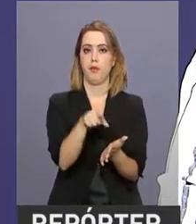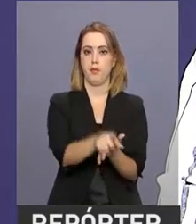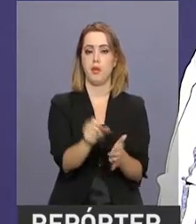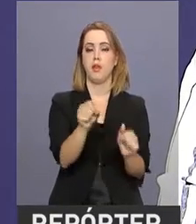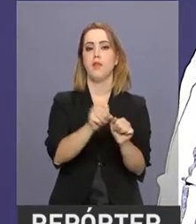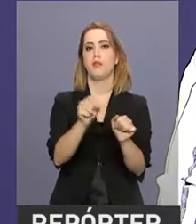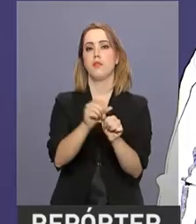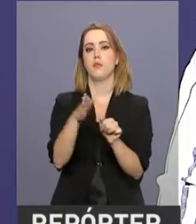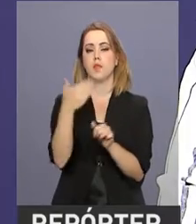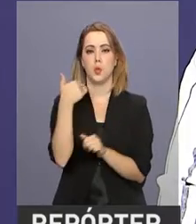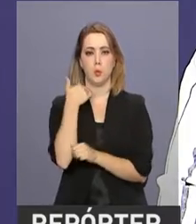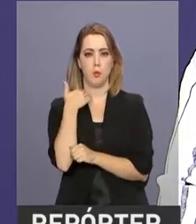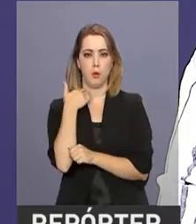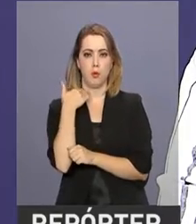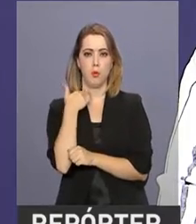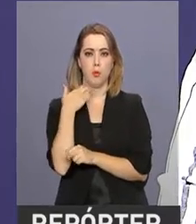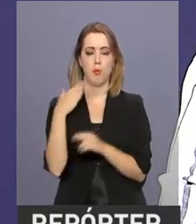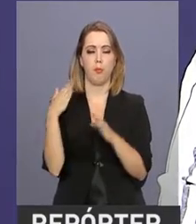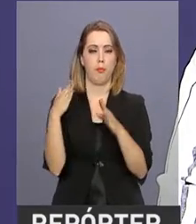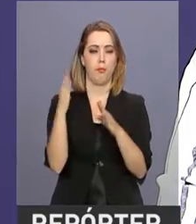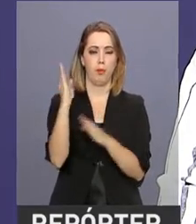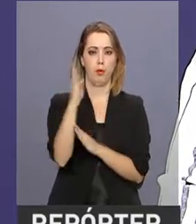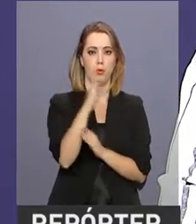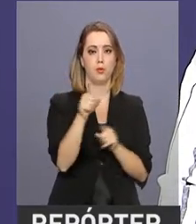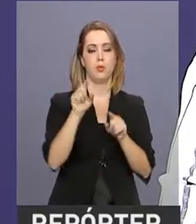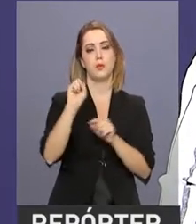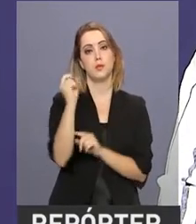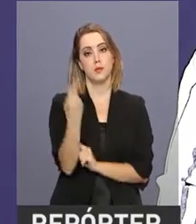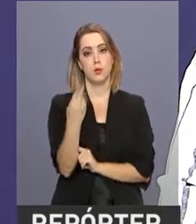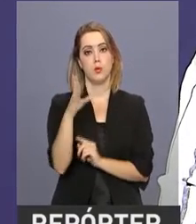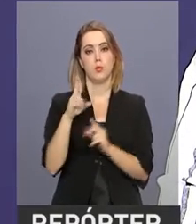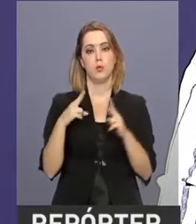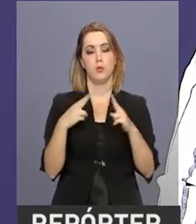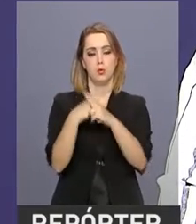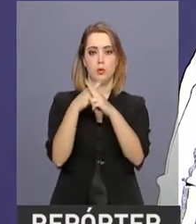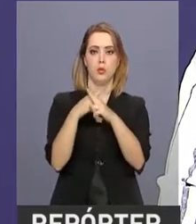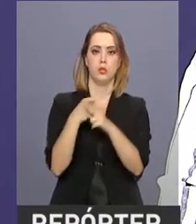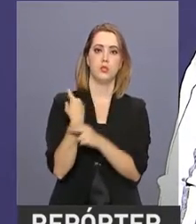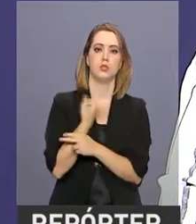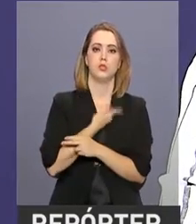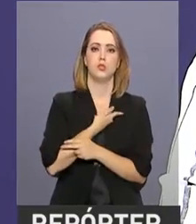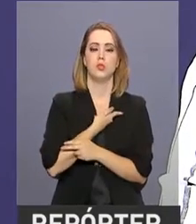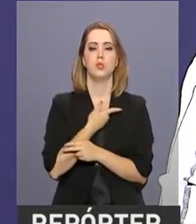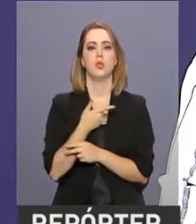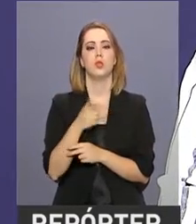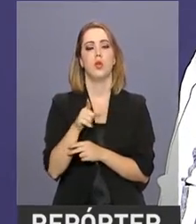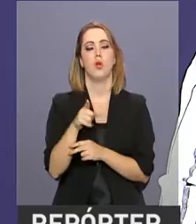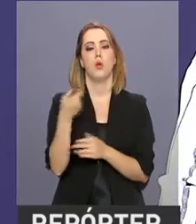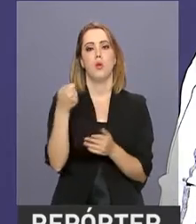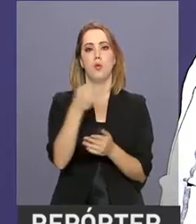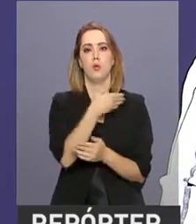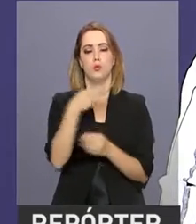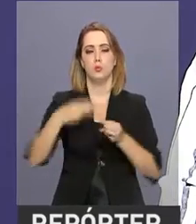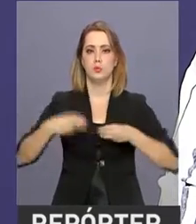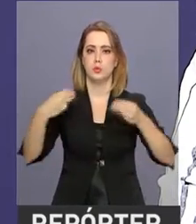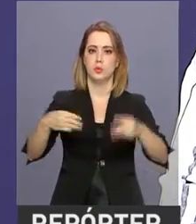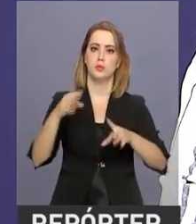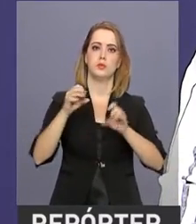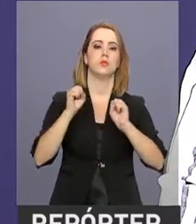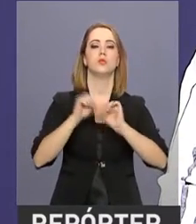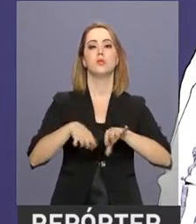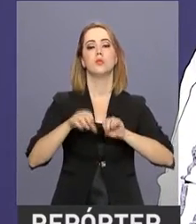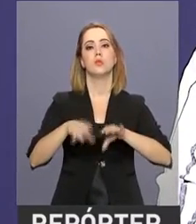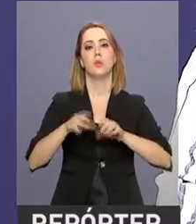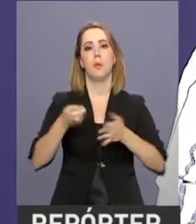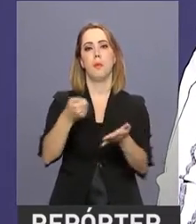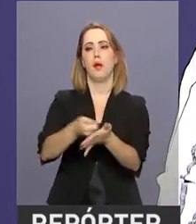do brasil e pela caixa econômica federal o ministério da educação paga uma taxa de administração elevada no ano passado o